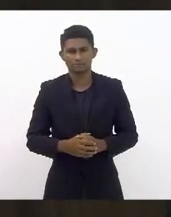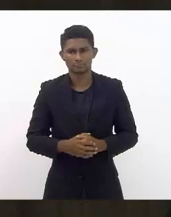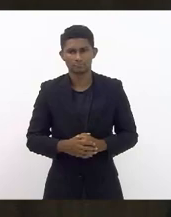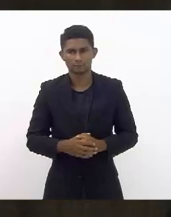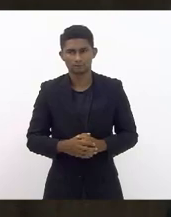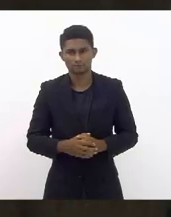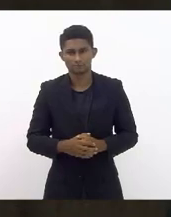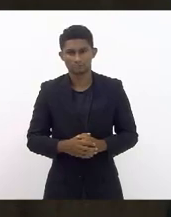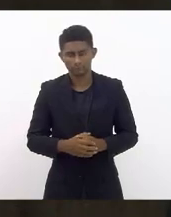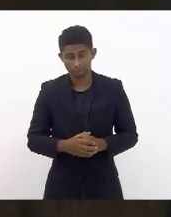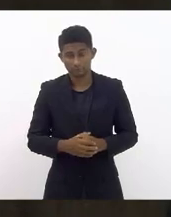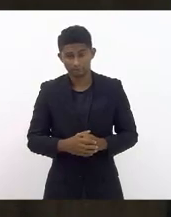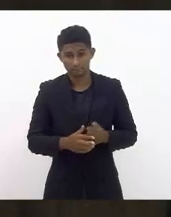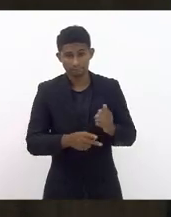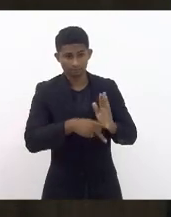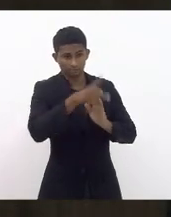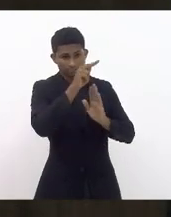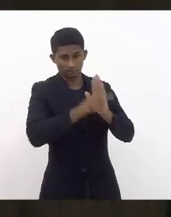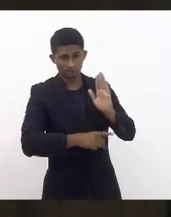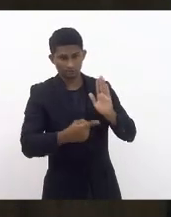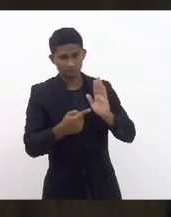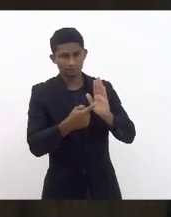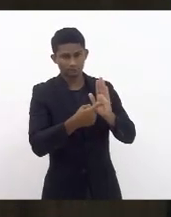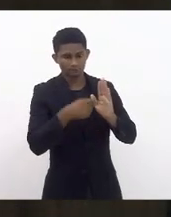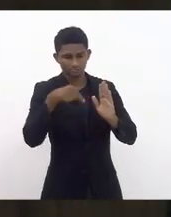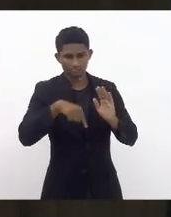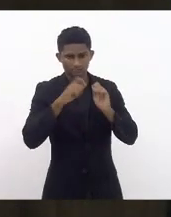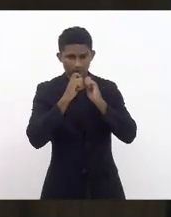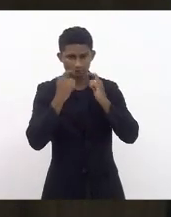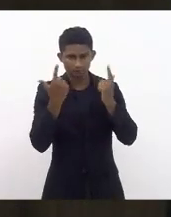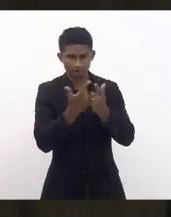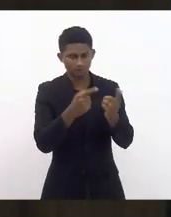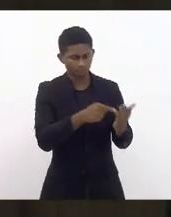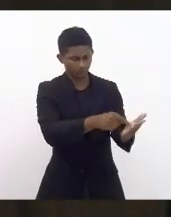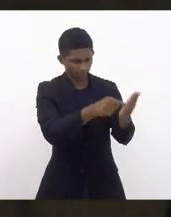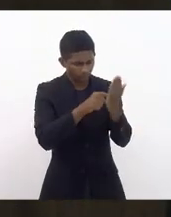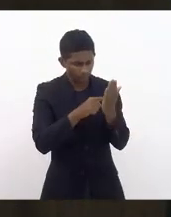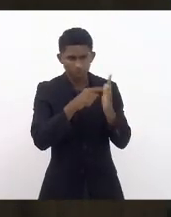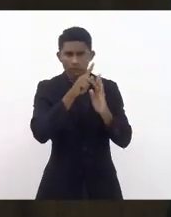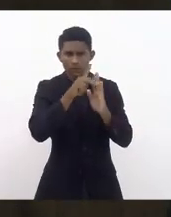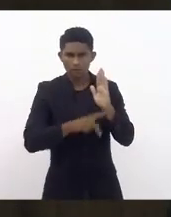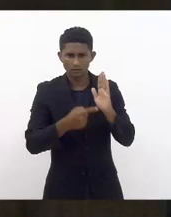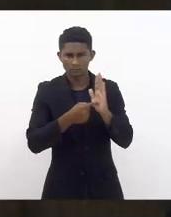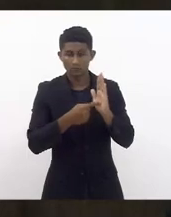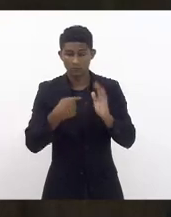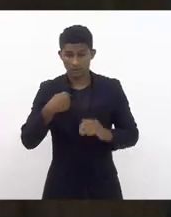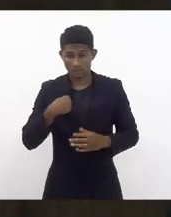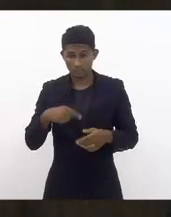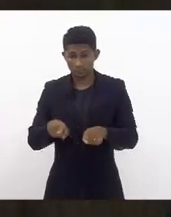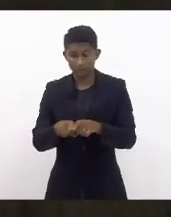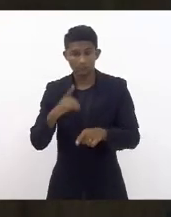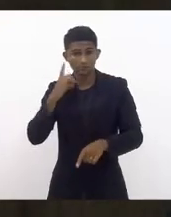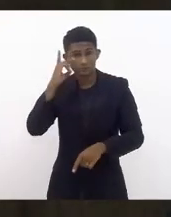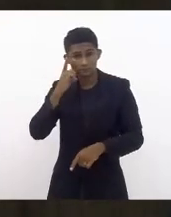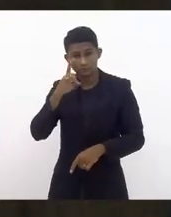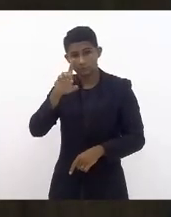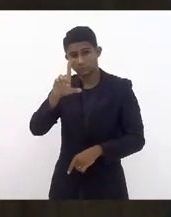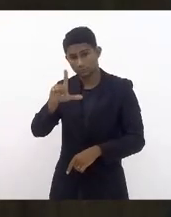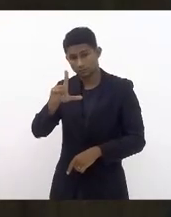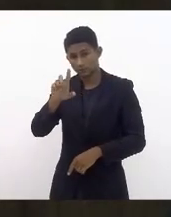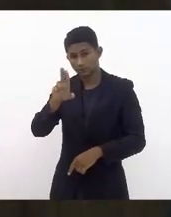quando esse projeto tramitou na casa, eu e a deputada Lucinha